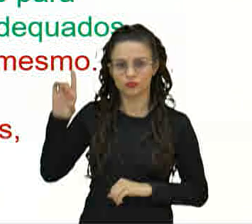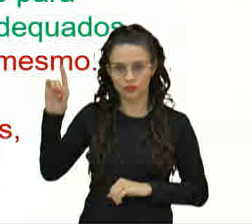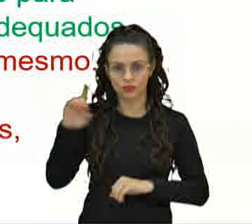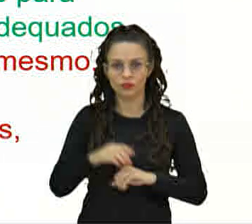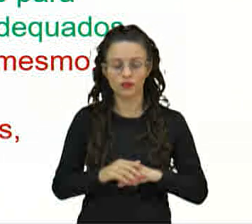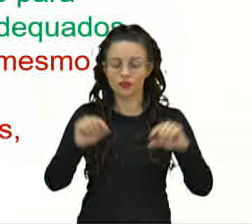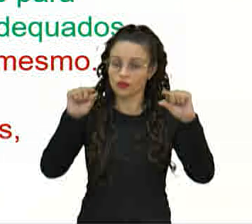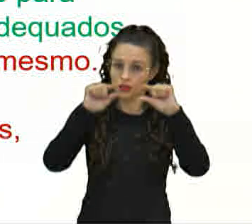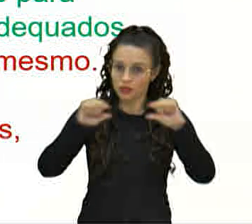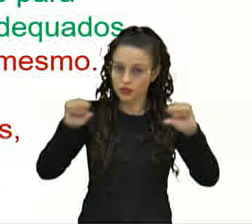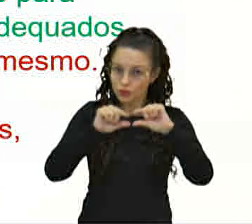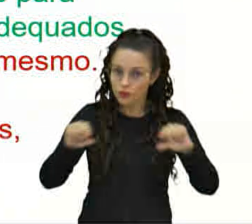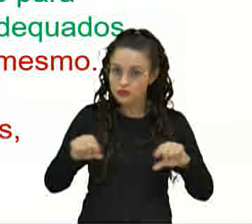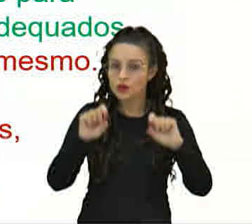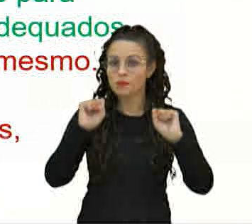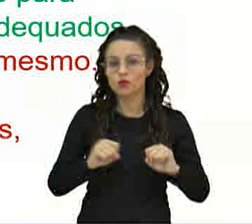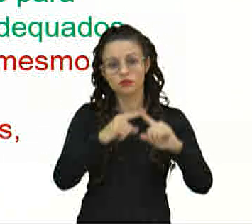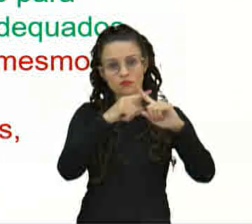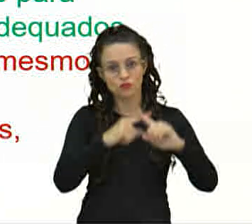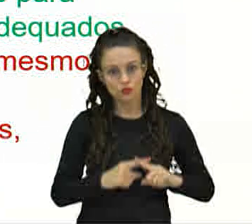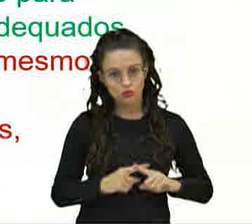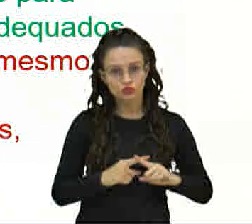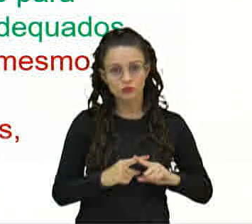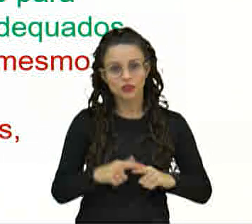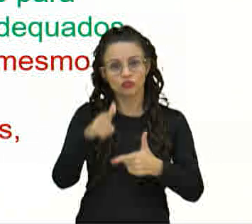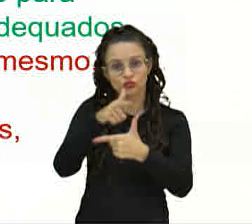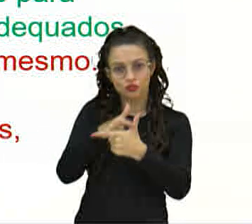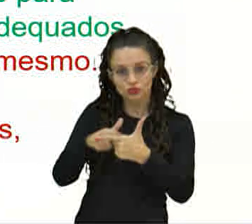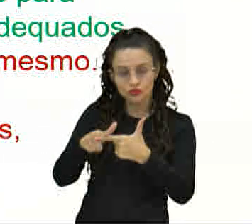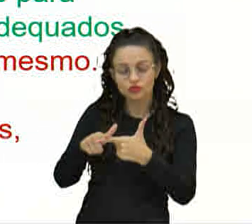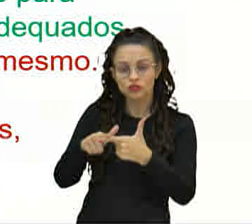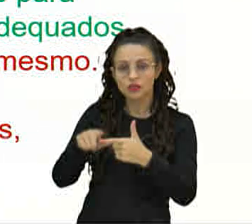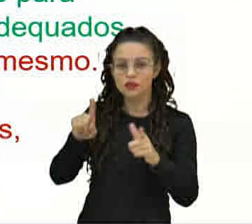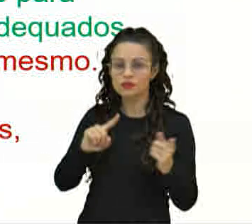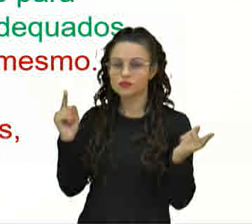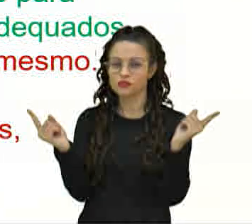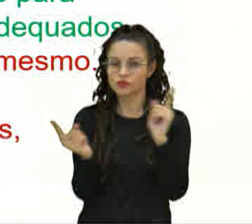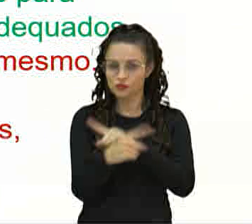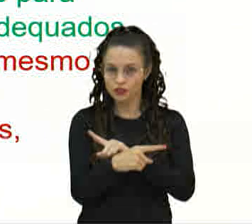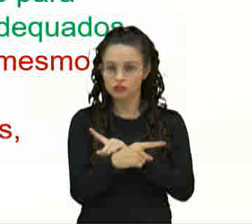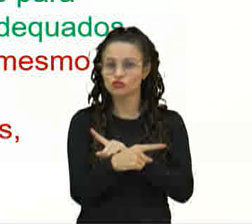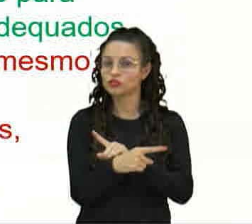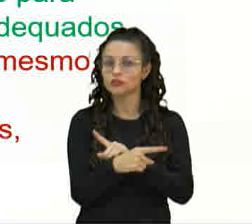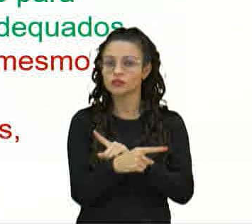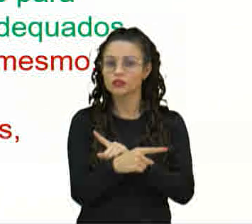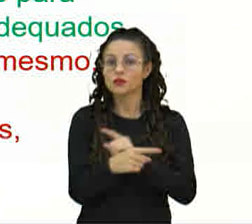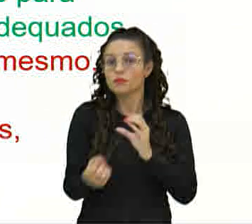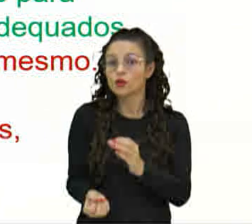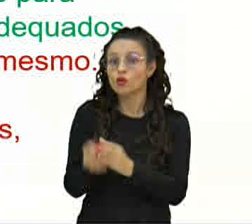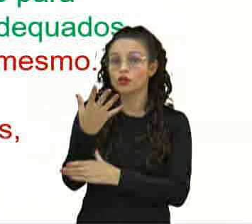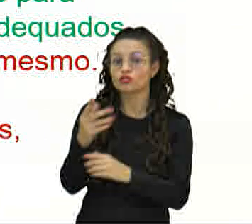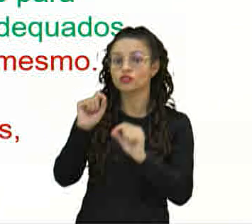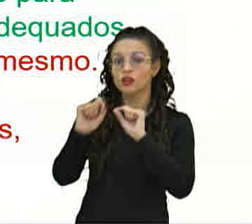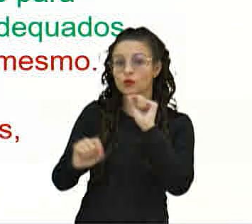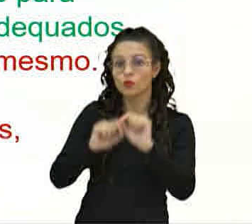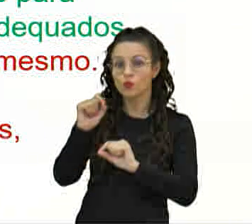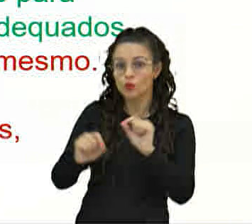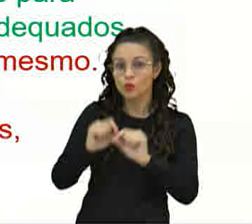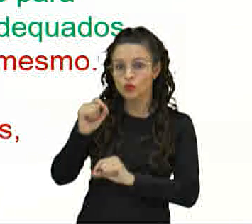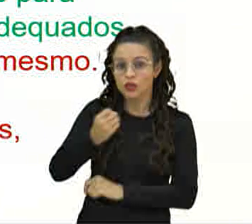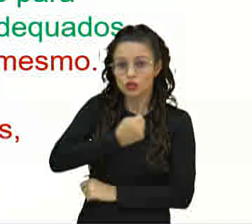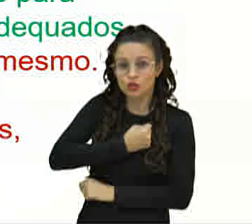equações usadas podem ser multiplicadas, divididas e invertidas para originar os